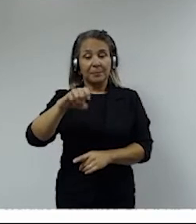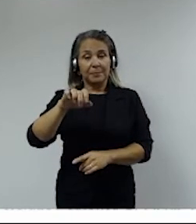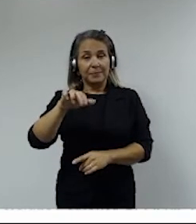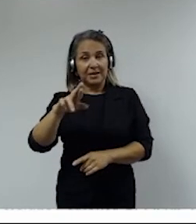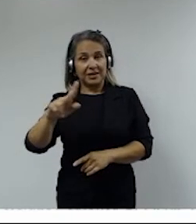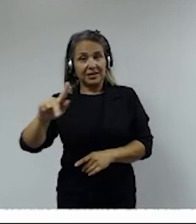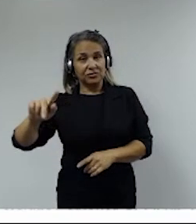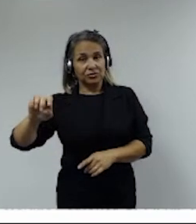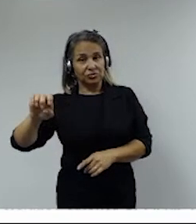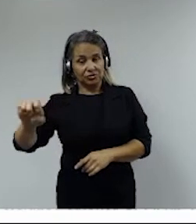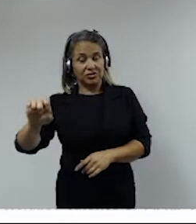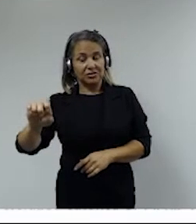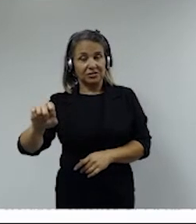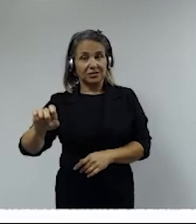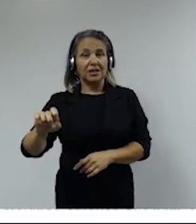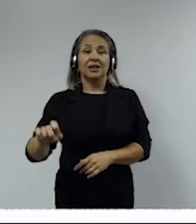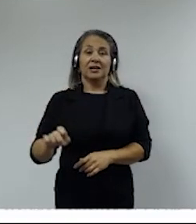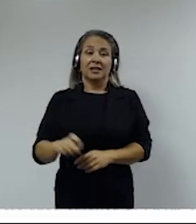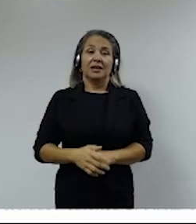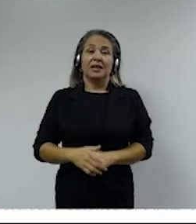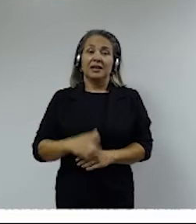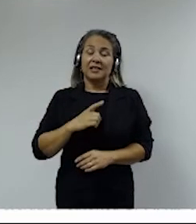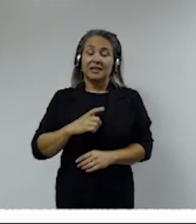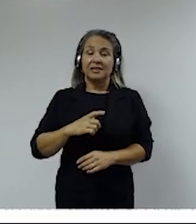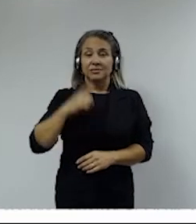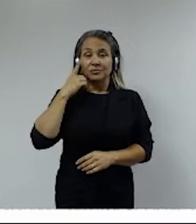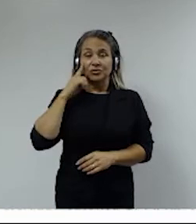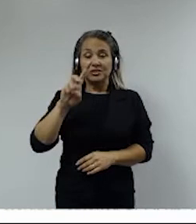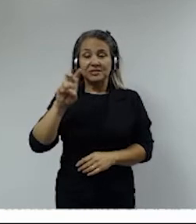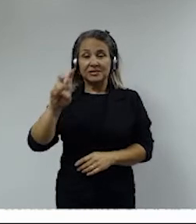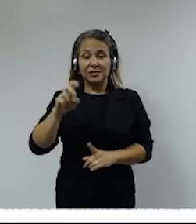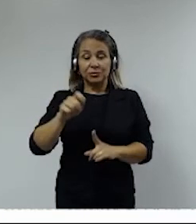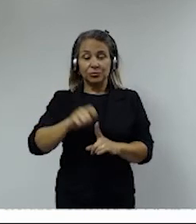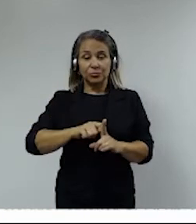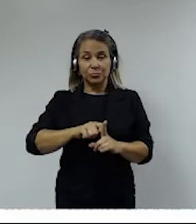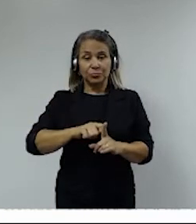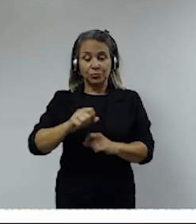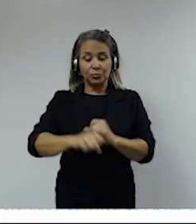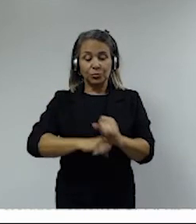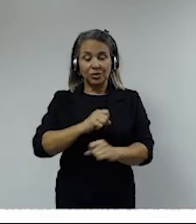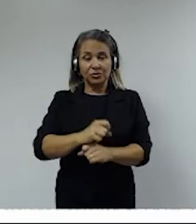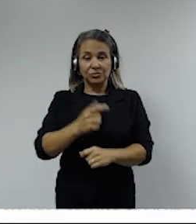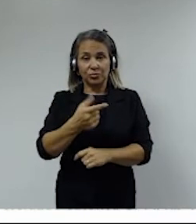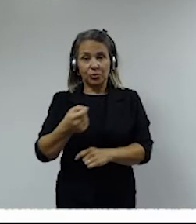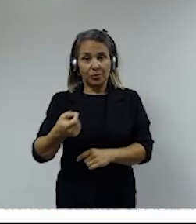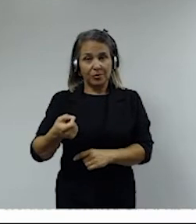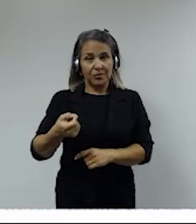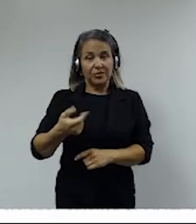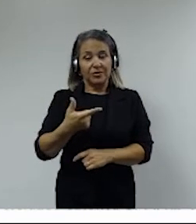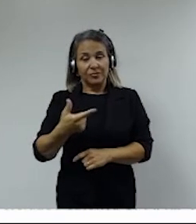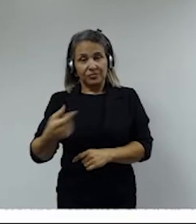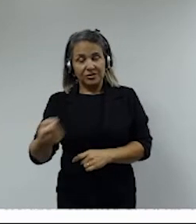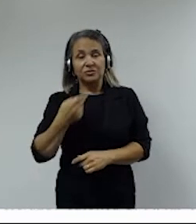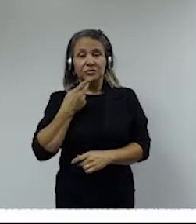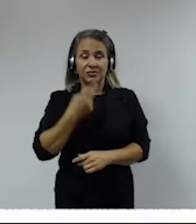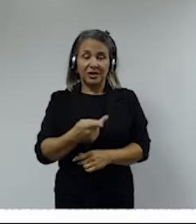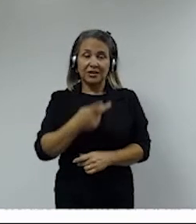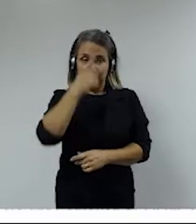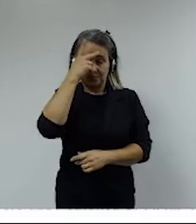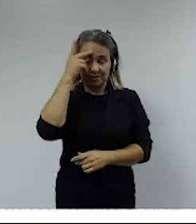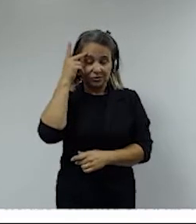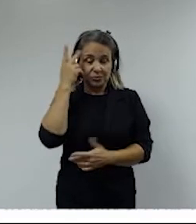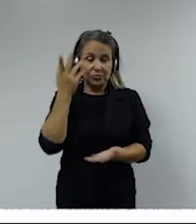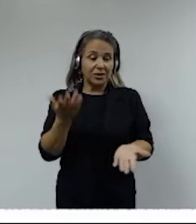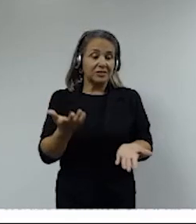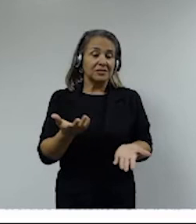CREMERGE, nessa recomendação 5 de 2020, é o que fala sobre pessoas vulneráveis.